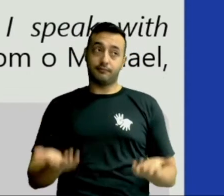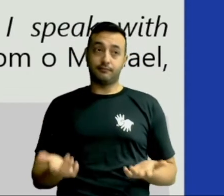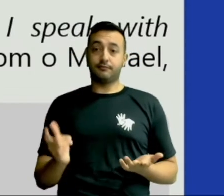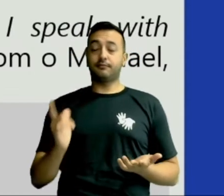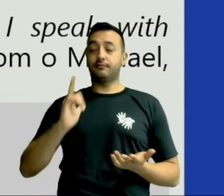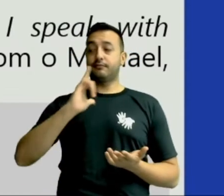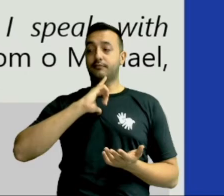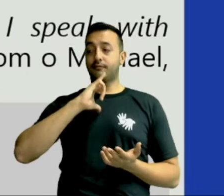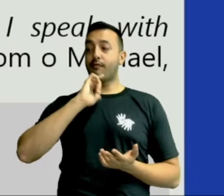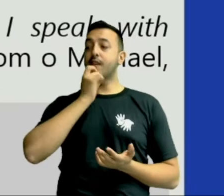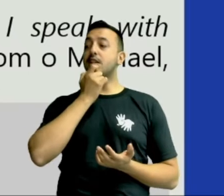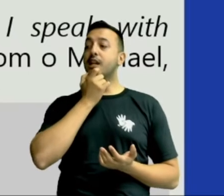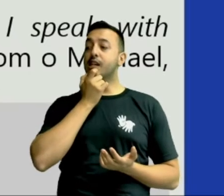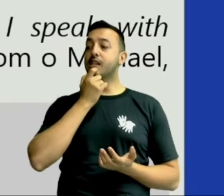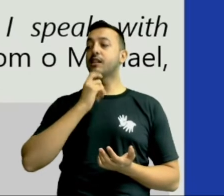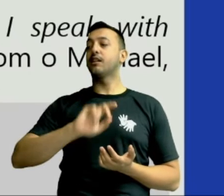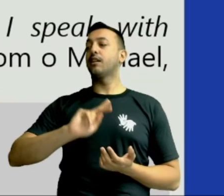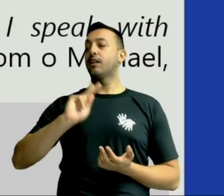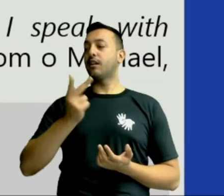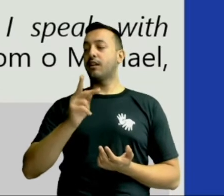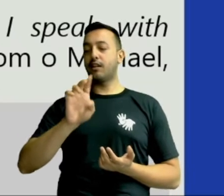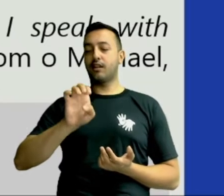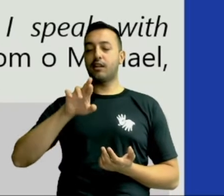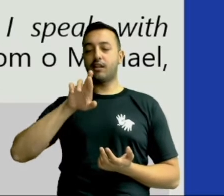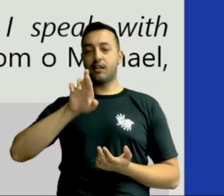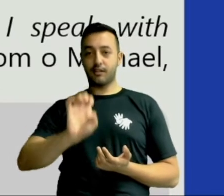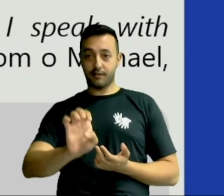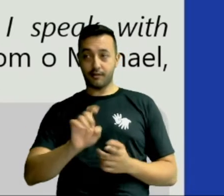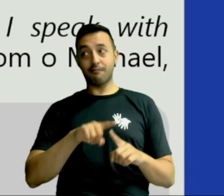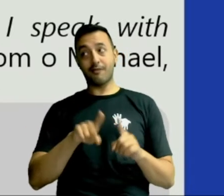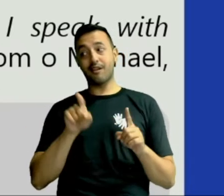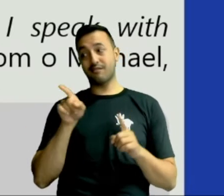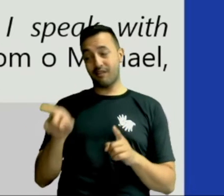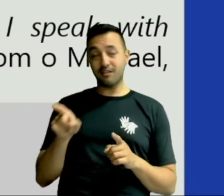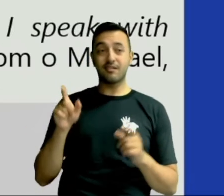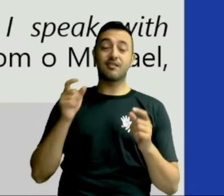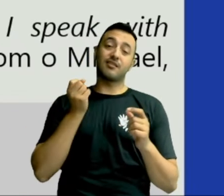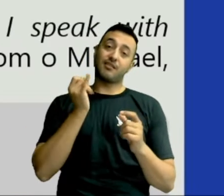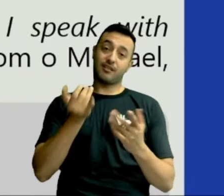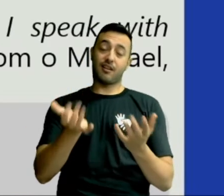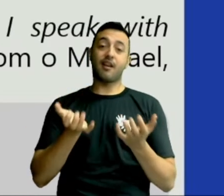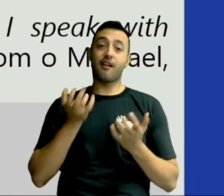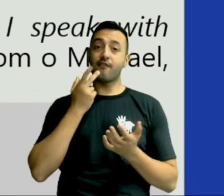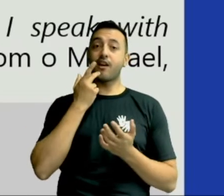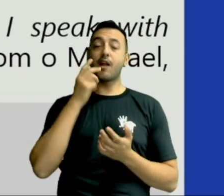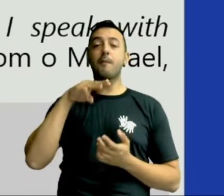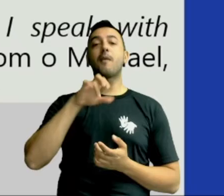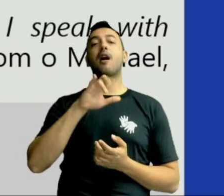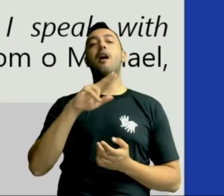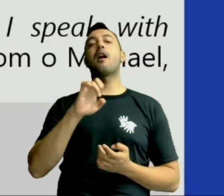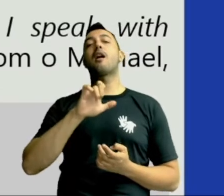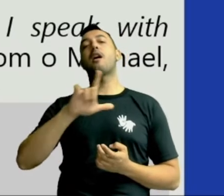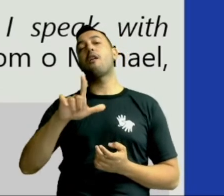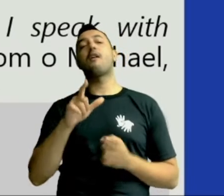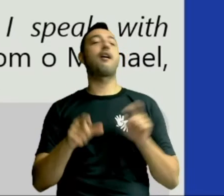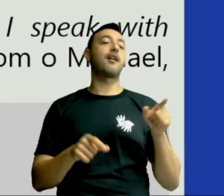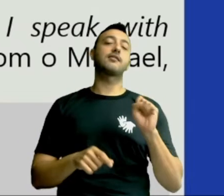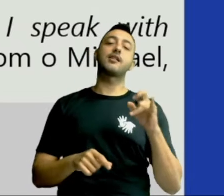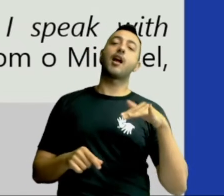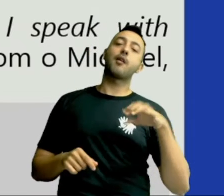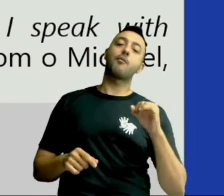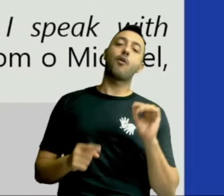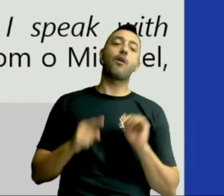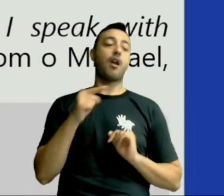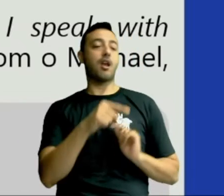é inglês é rir mas nessa situação se eu quero falar que aqui é o e esse é o Maicon Esse é o